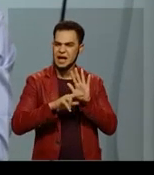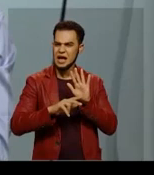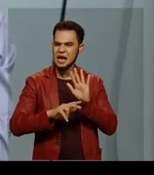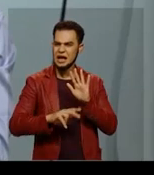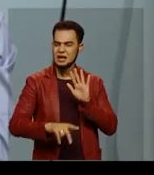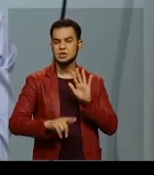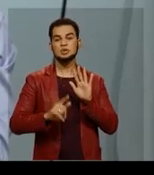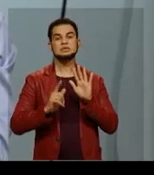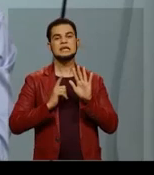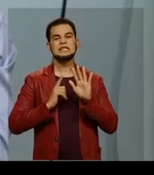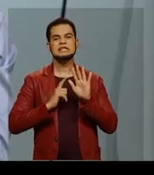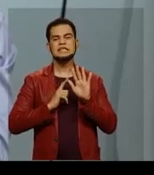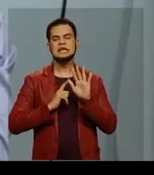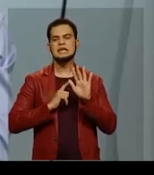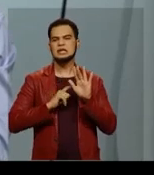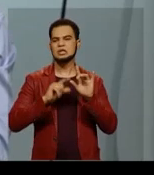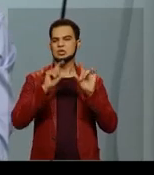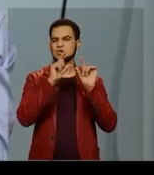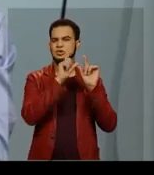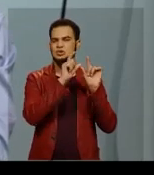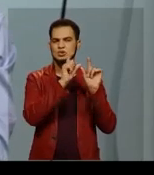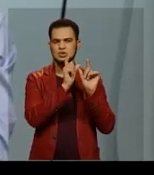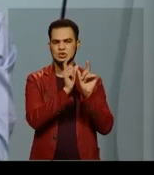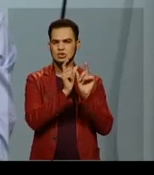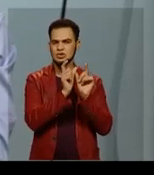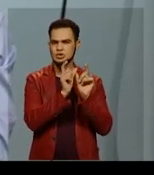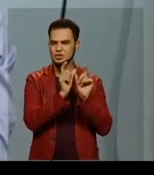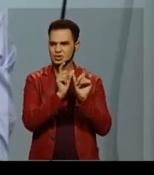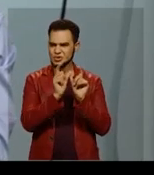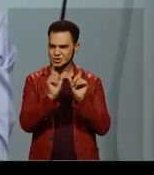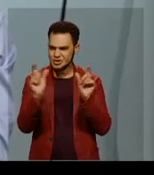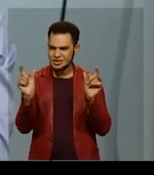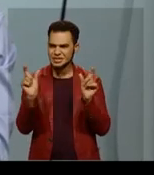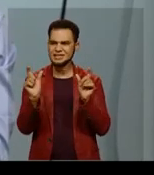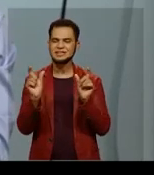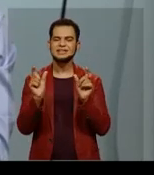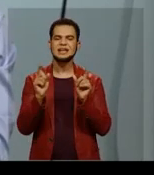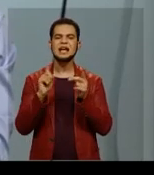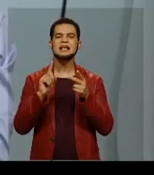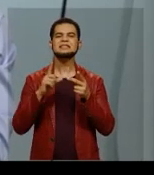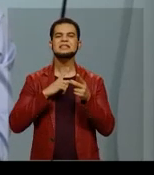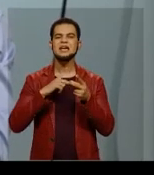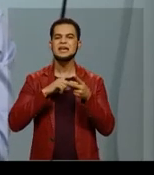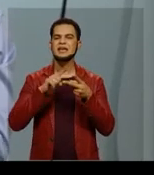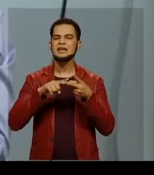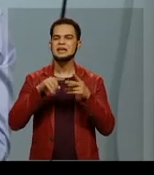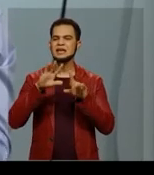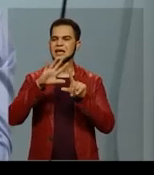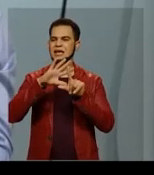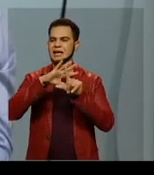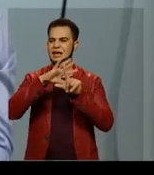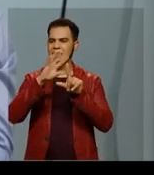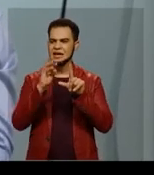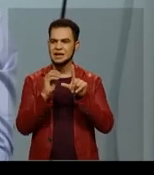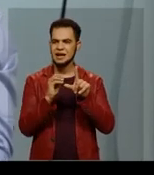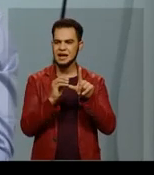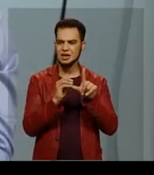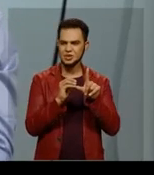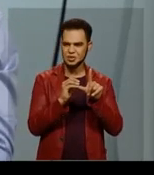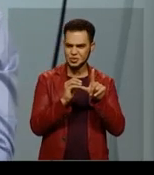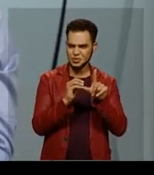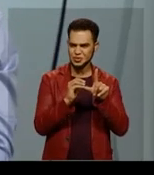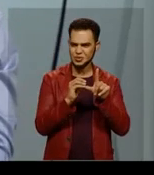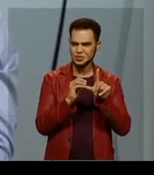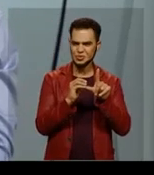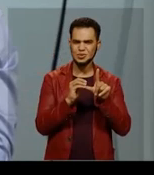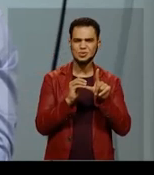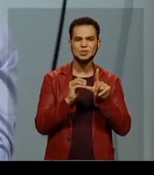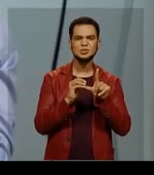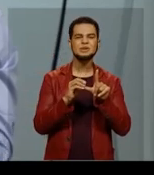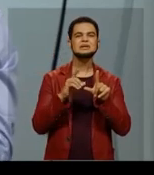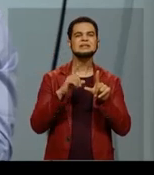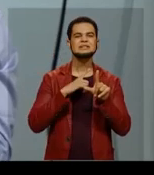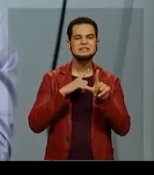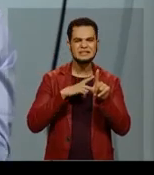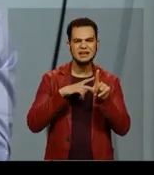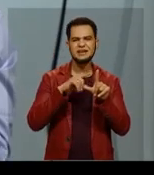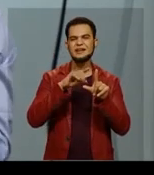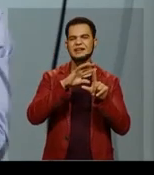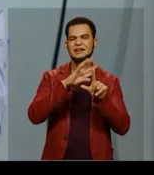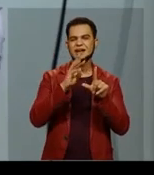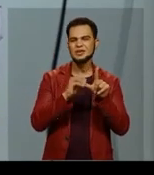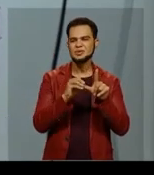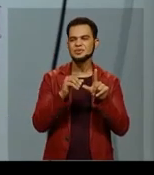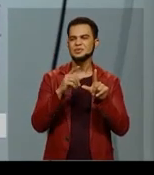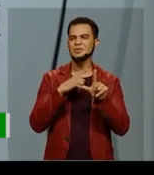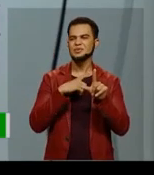o cartoon, onde está a charge. Então é uma reunião de gêneros que a revista tem, que o jornal tem. Você tem